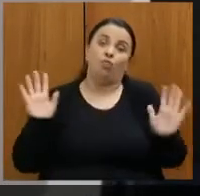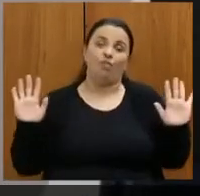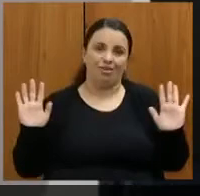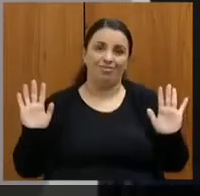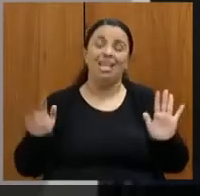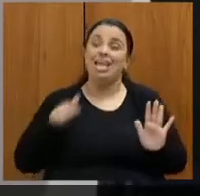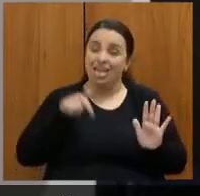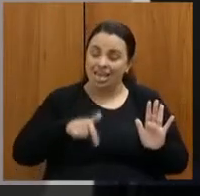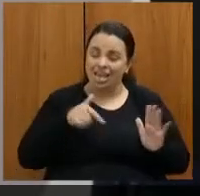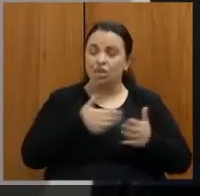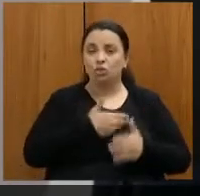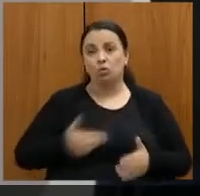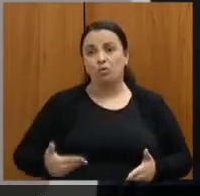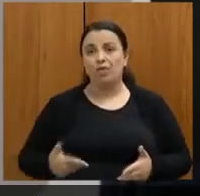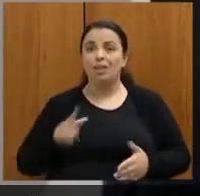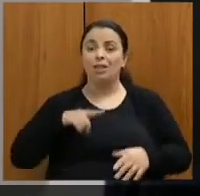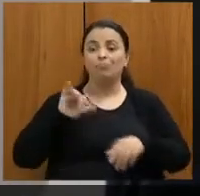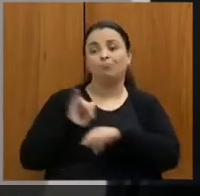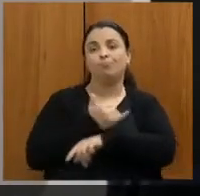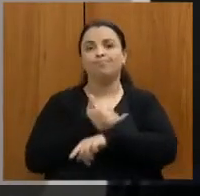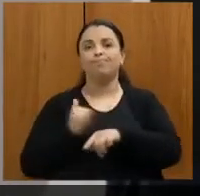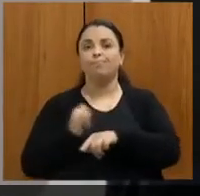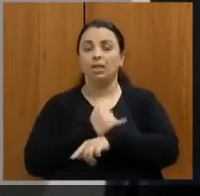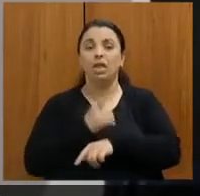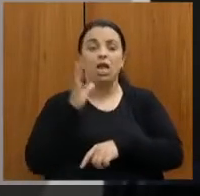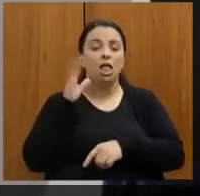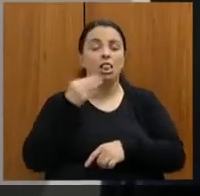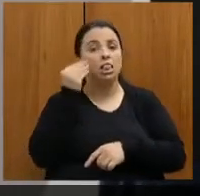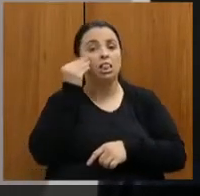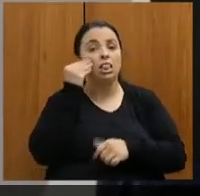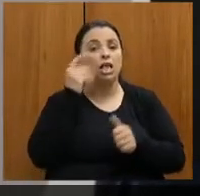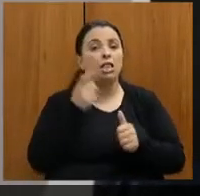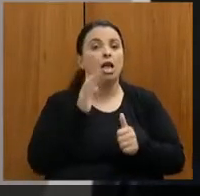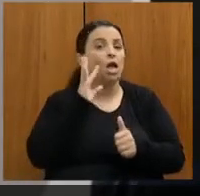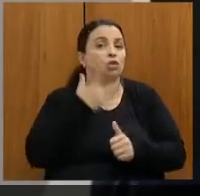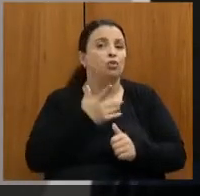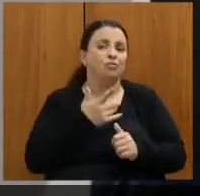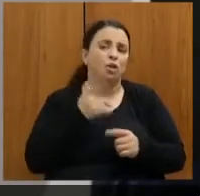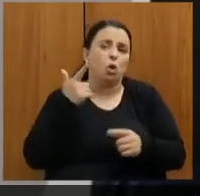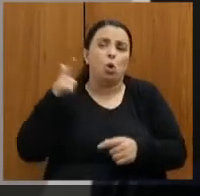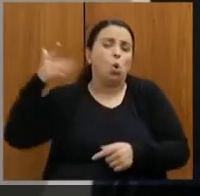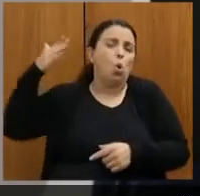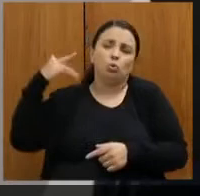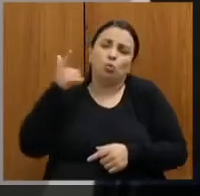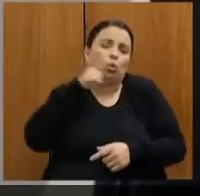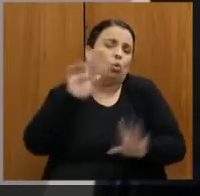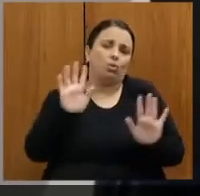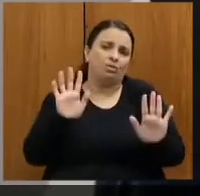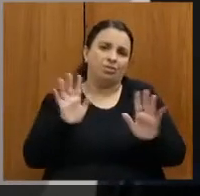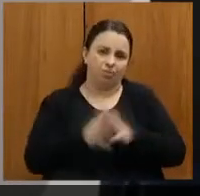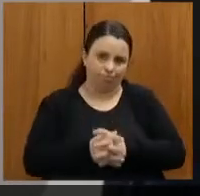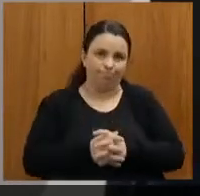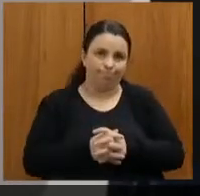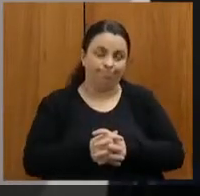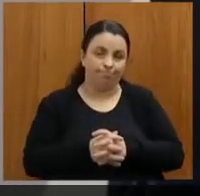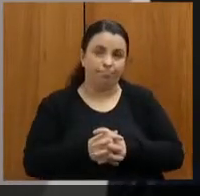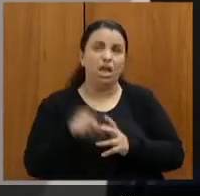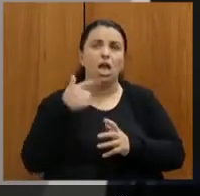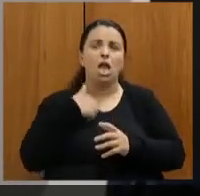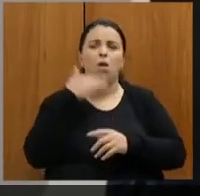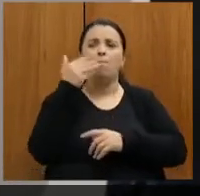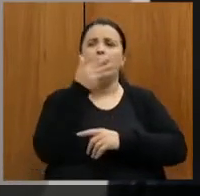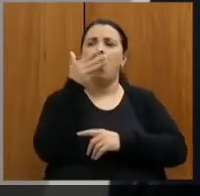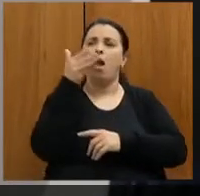uma outra forma como os outros não deram conta é a gente tem andado eu ando muito pelo Estado de Minas Gerais tô